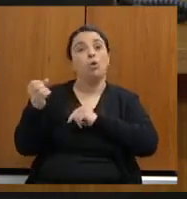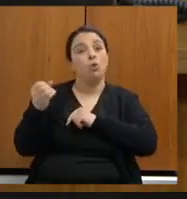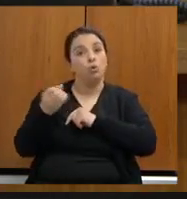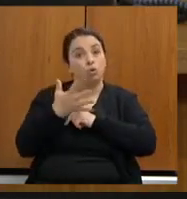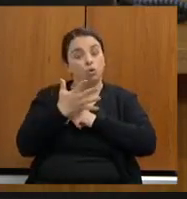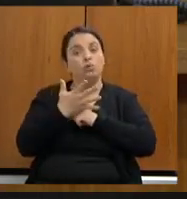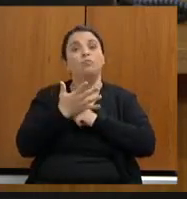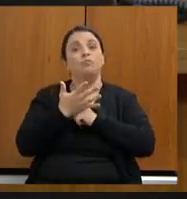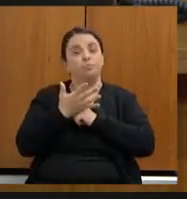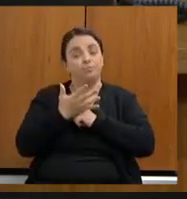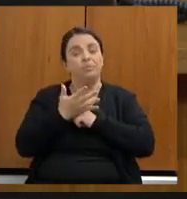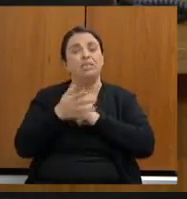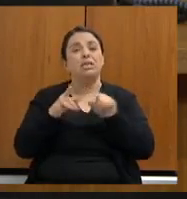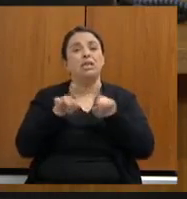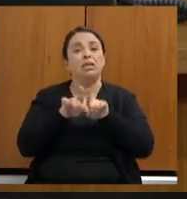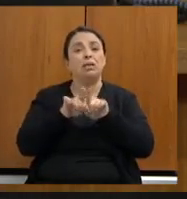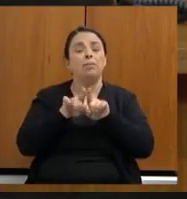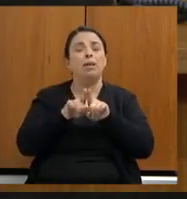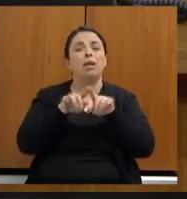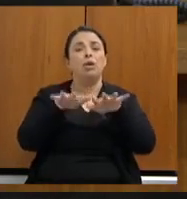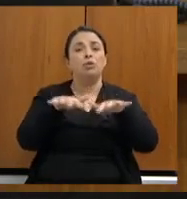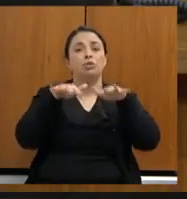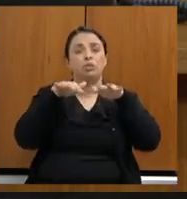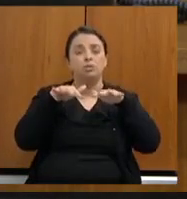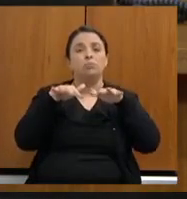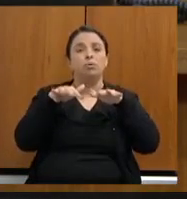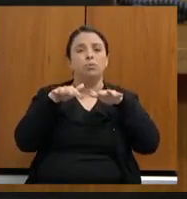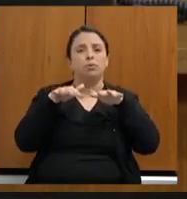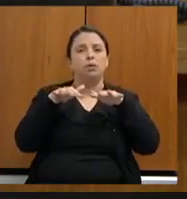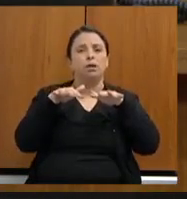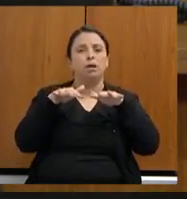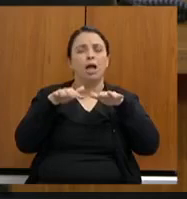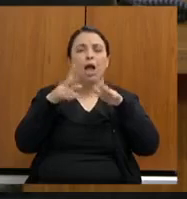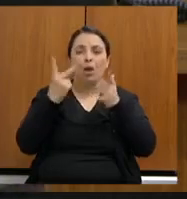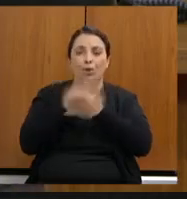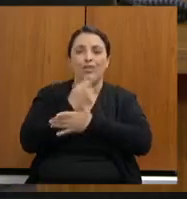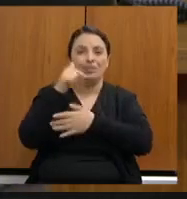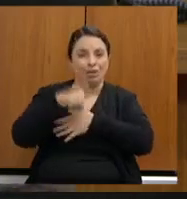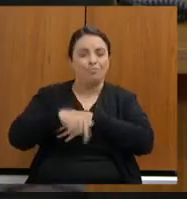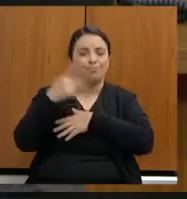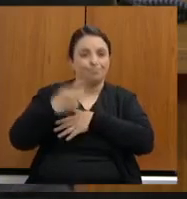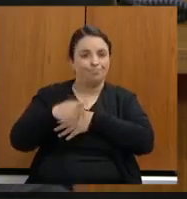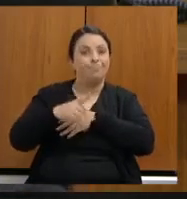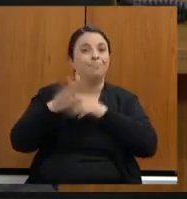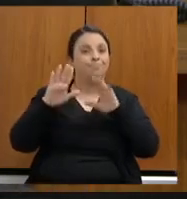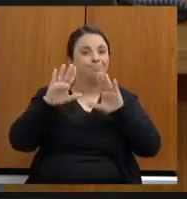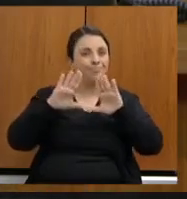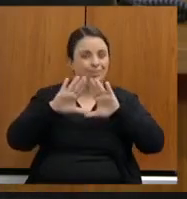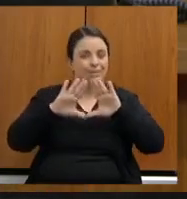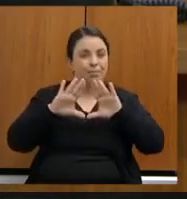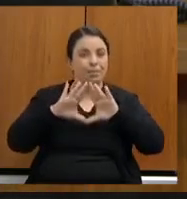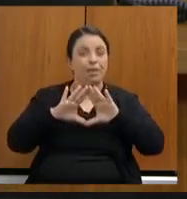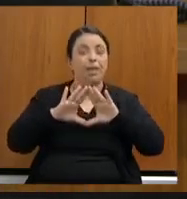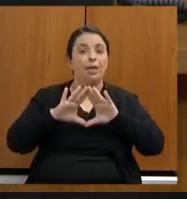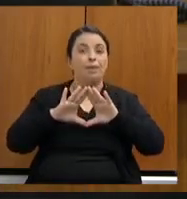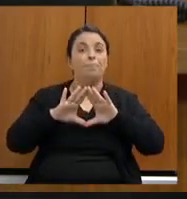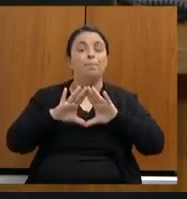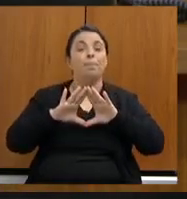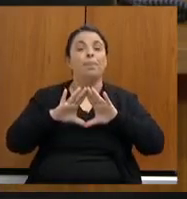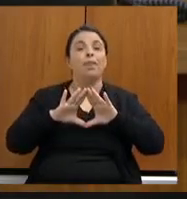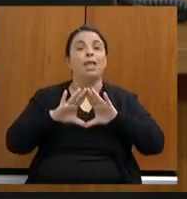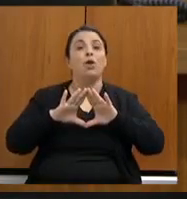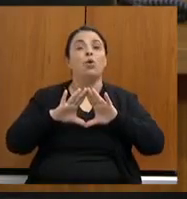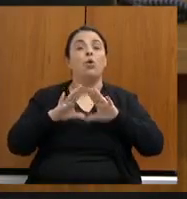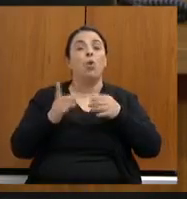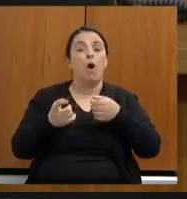já como também salientado Na audiência pública ocorrida recentemente nessa casa nós haveremos de desvincular o